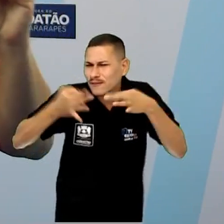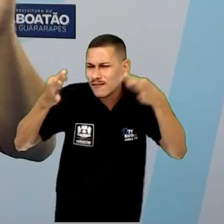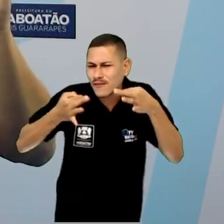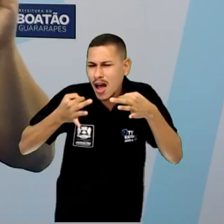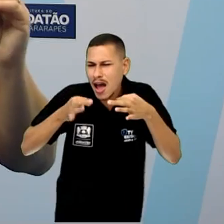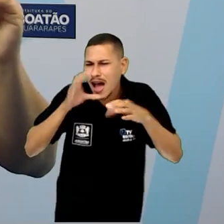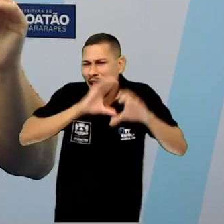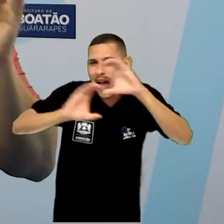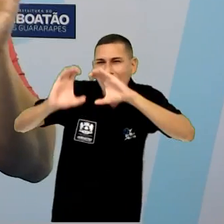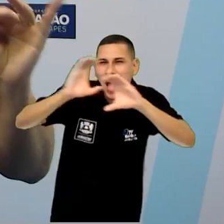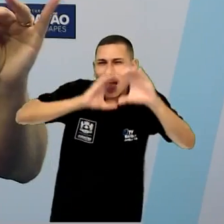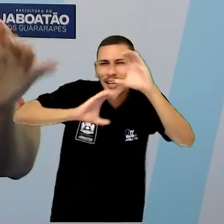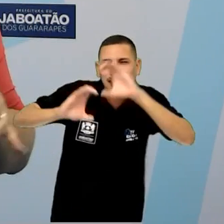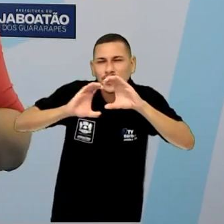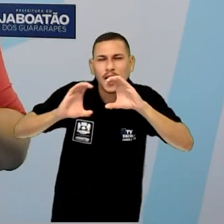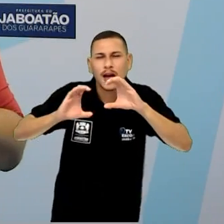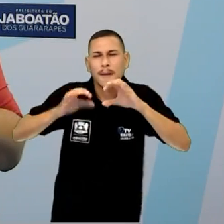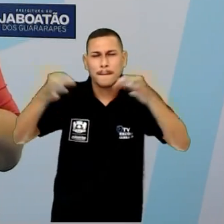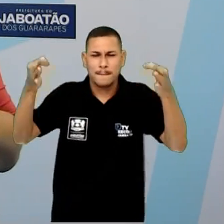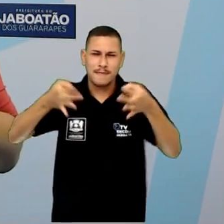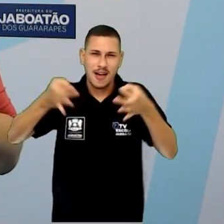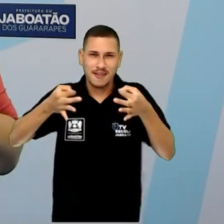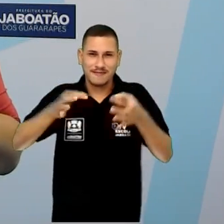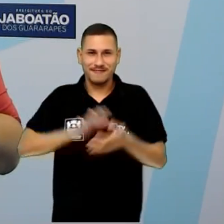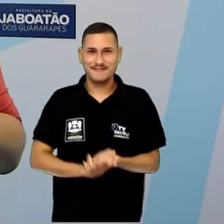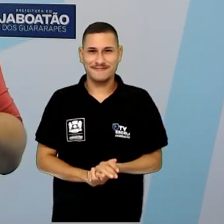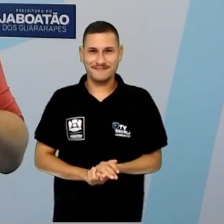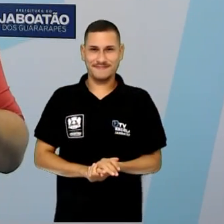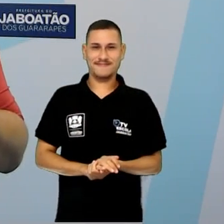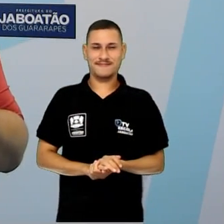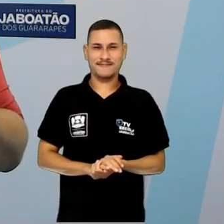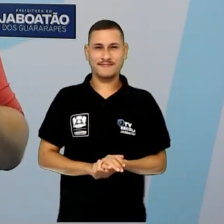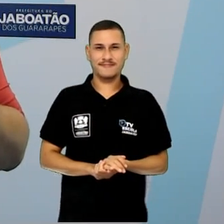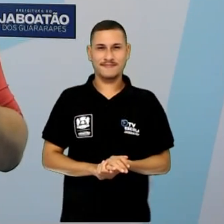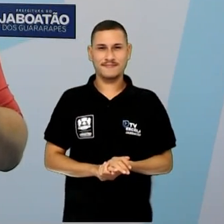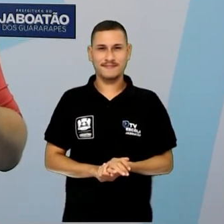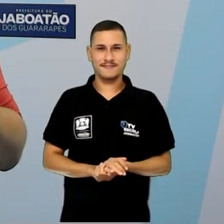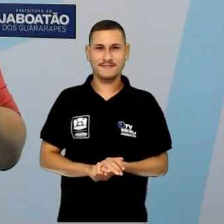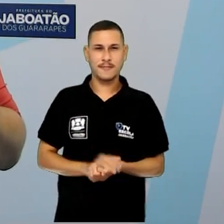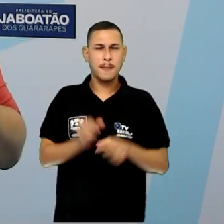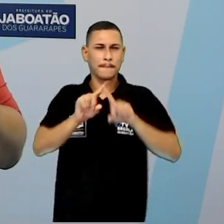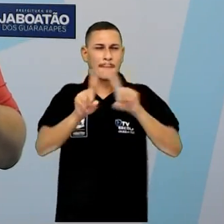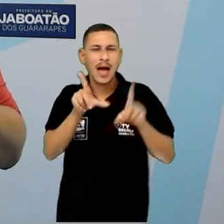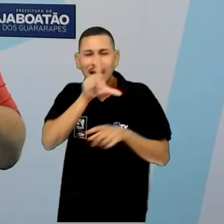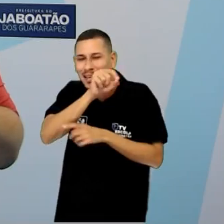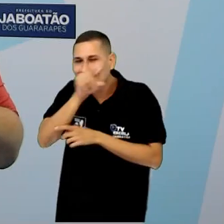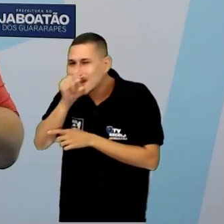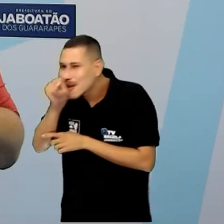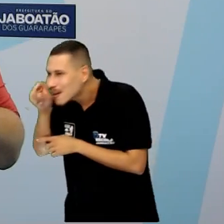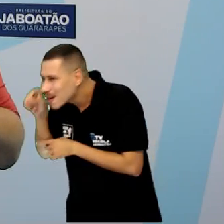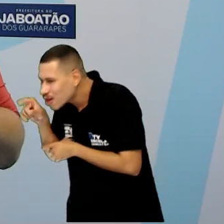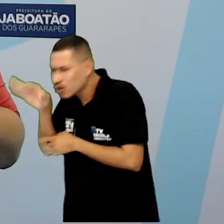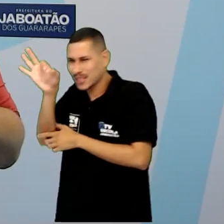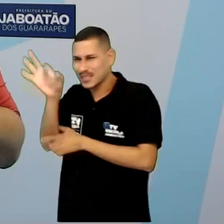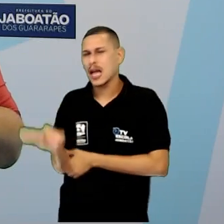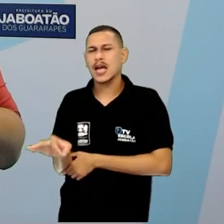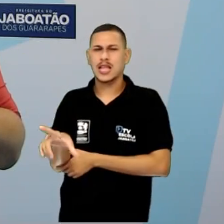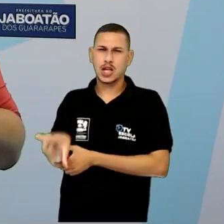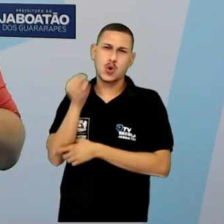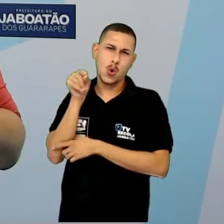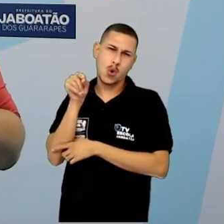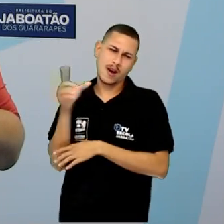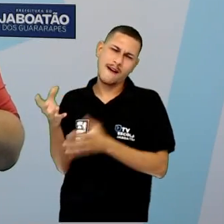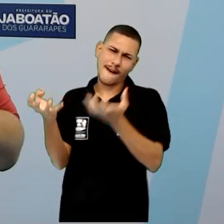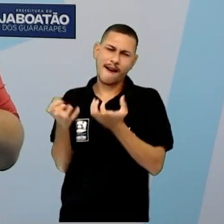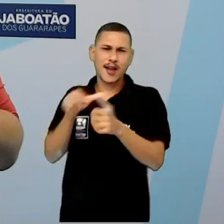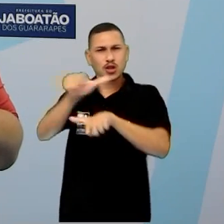afinada, magnífica, esplendorosa. Gralha Gralhosa ficou ainda mais certa de sua escolha. Seria